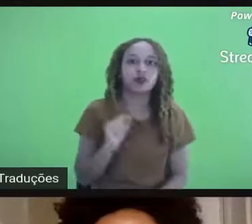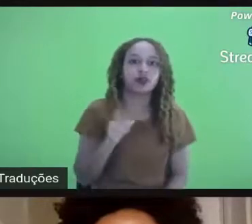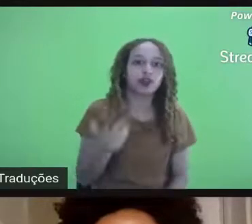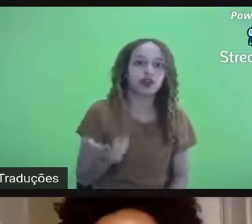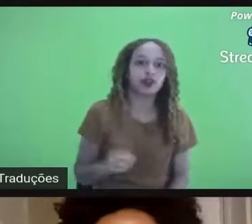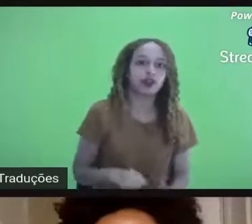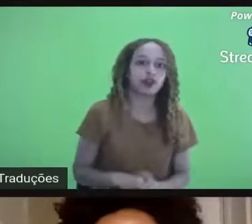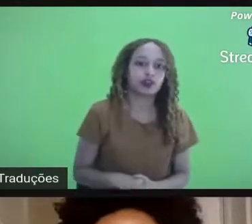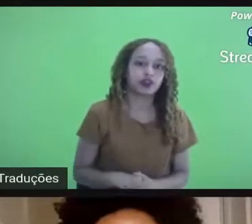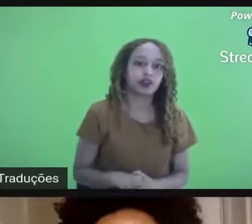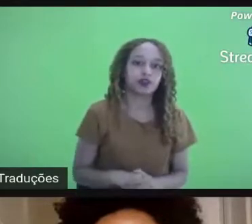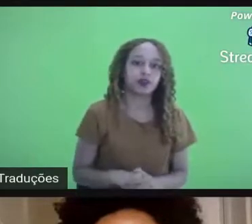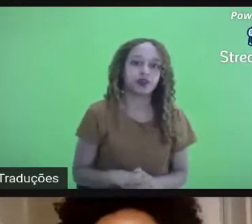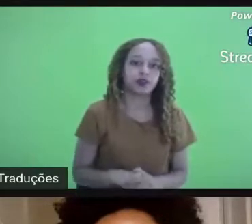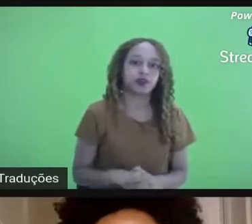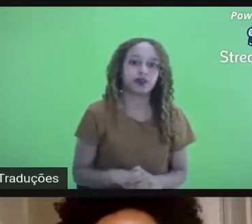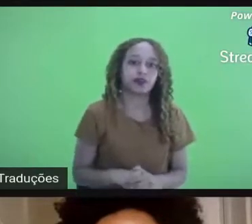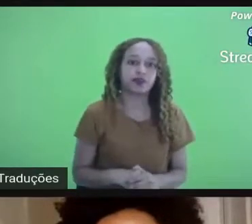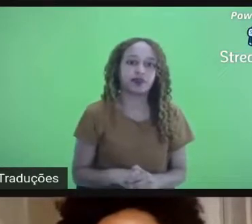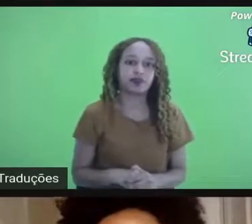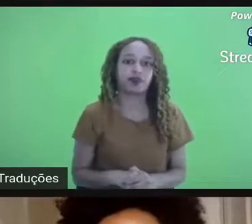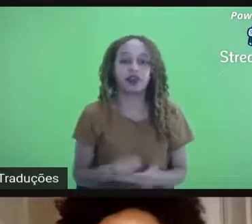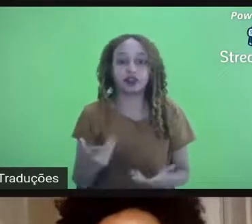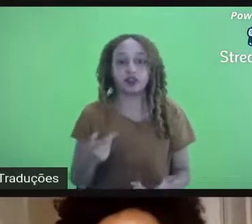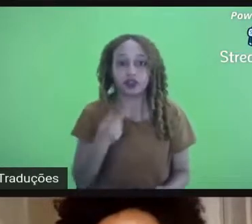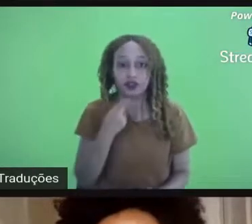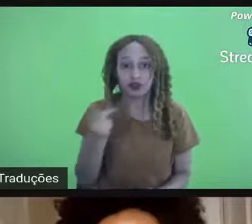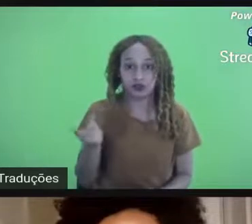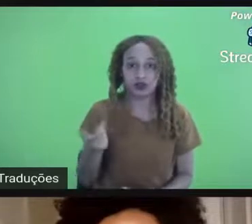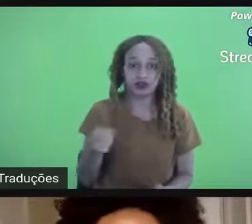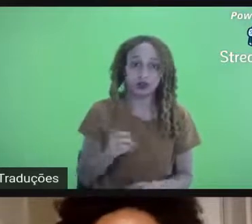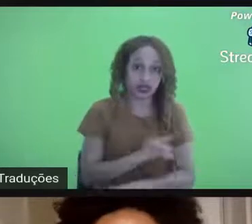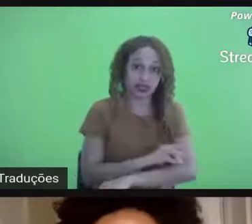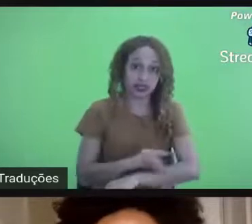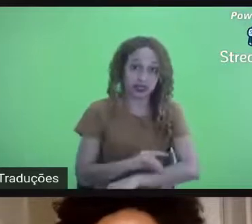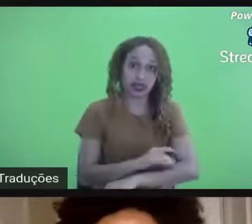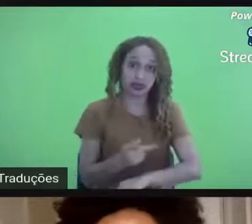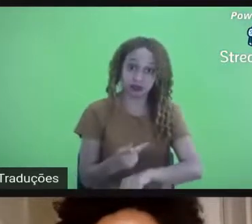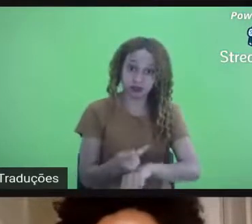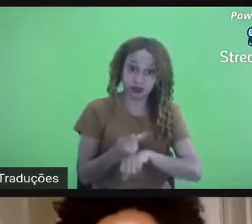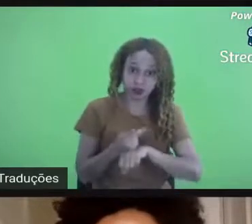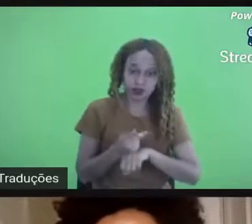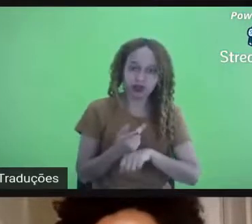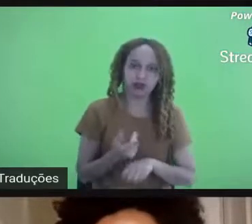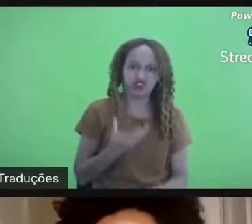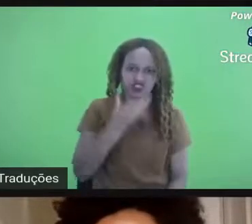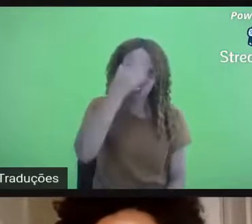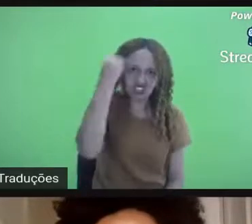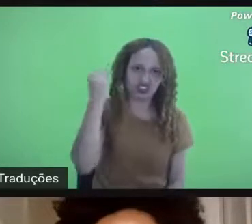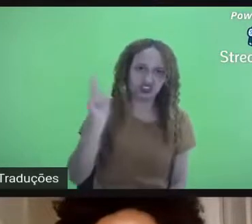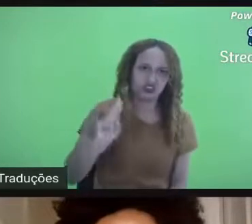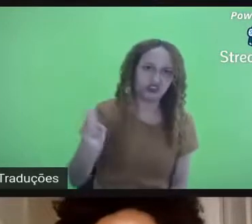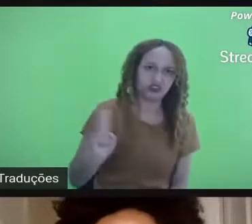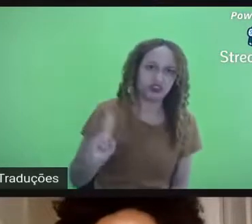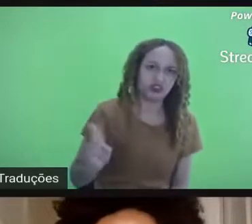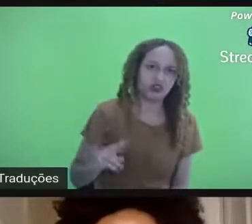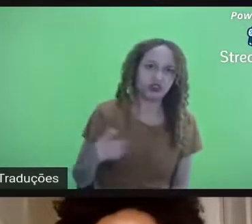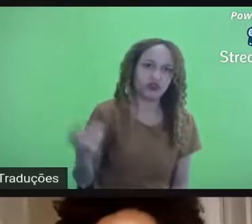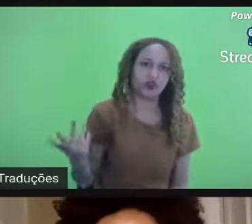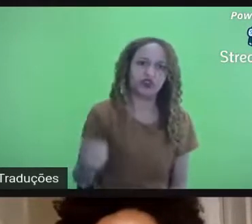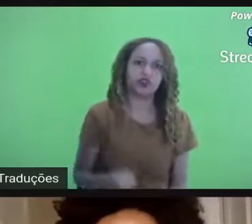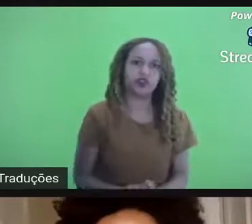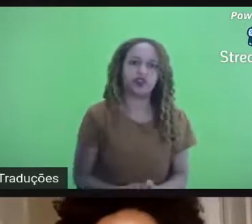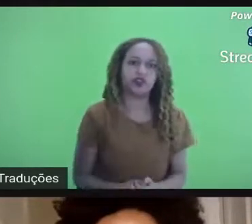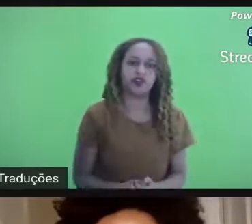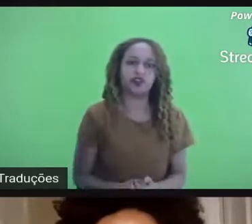exemplo, para o arquiteto africano que ganhou um prêmio essa semana, que eu sempre esqueço o nome dele, não lembro